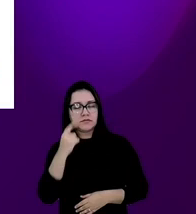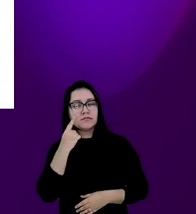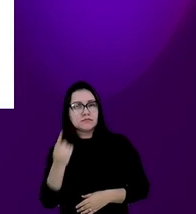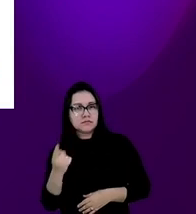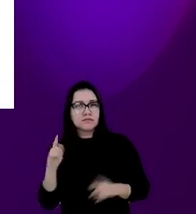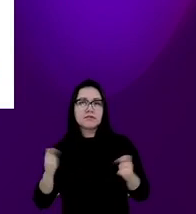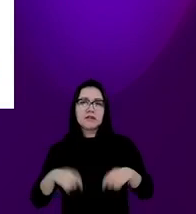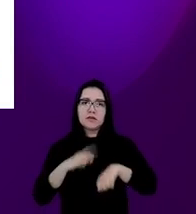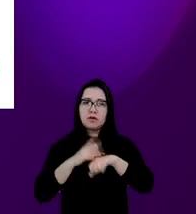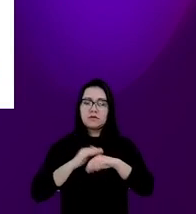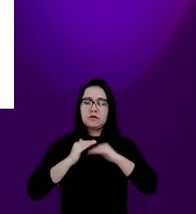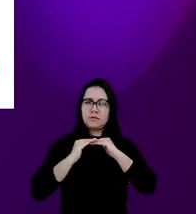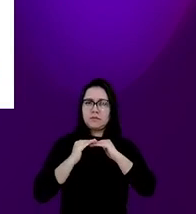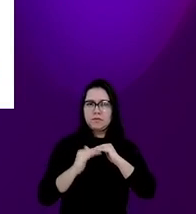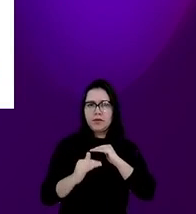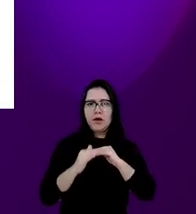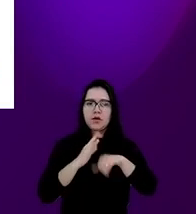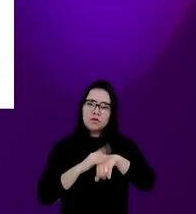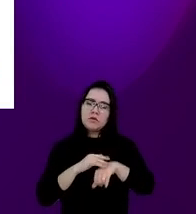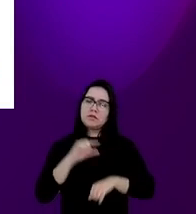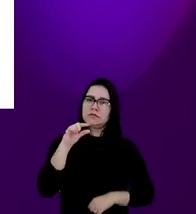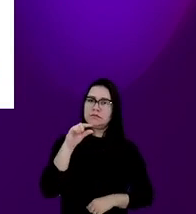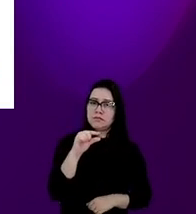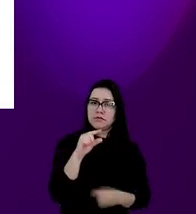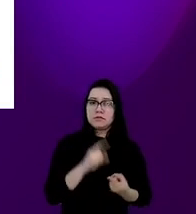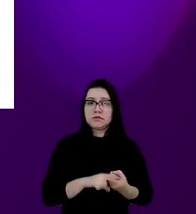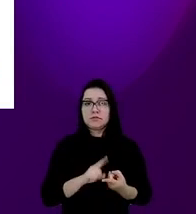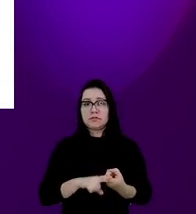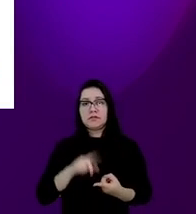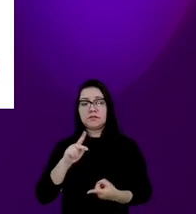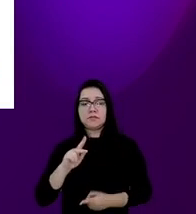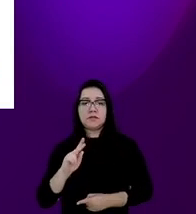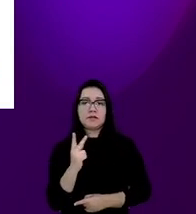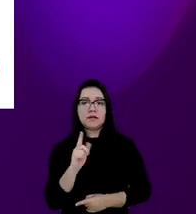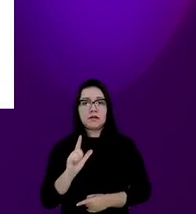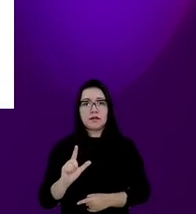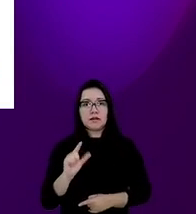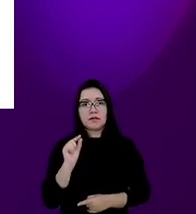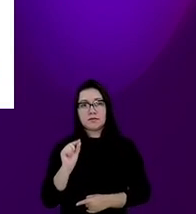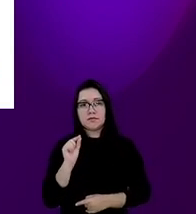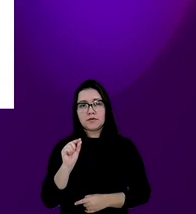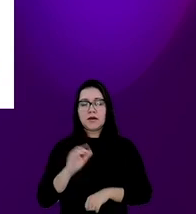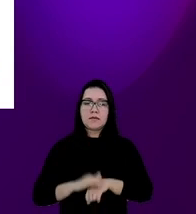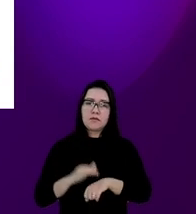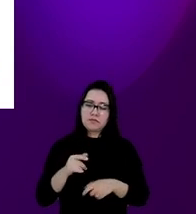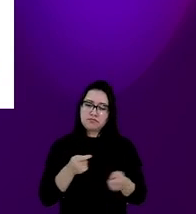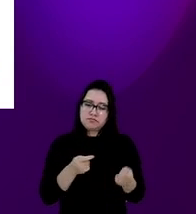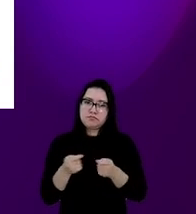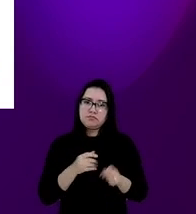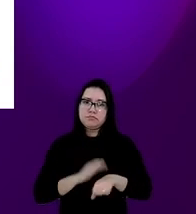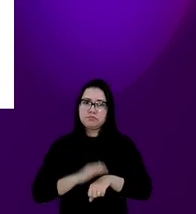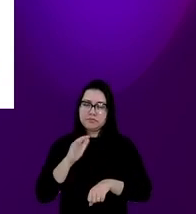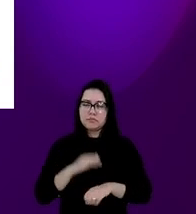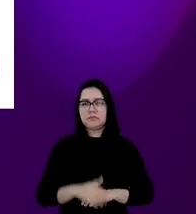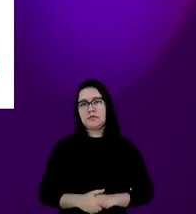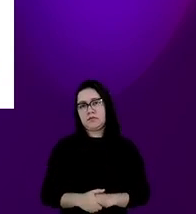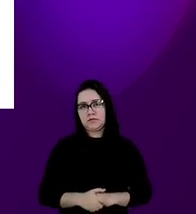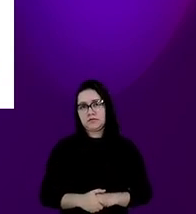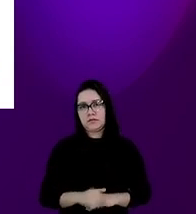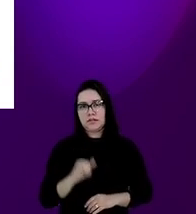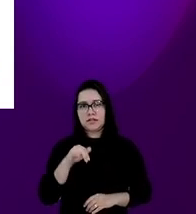doença estável, com pouca doença, com um DHL mais controlado, com a infecção